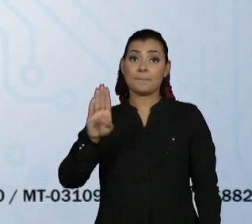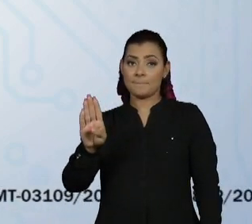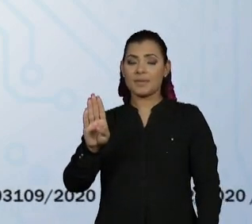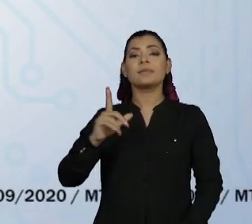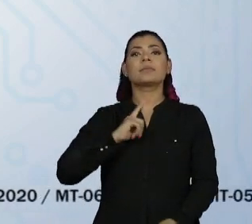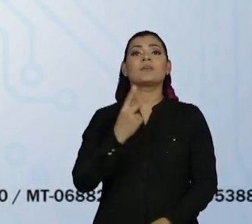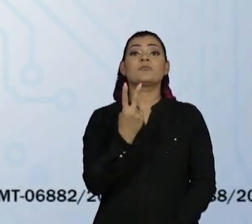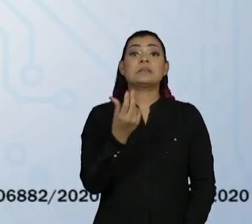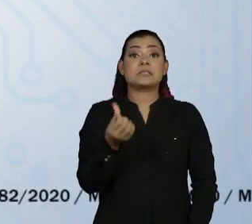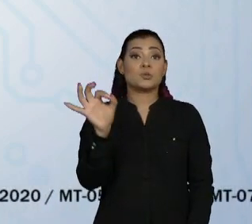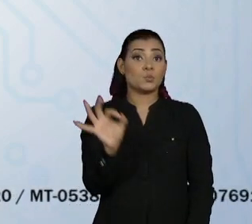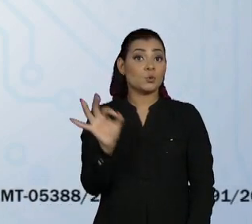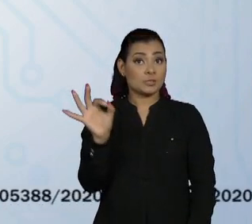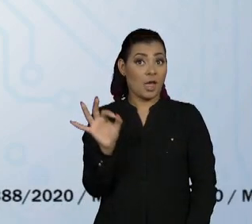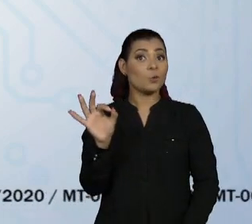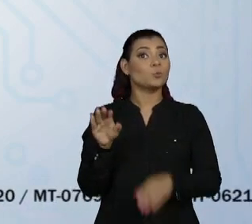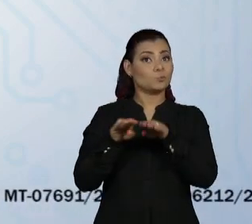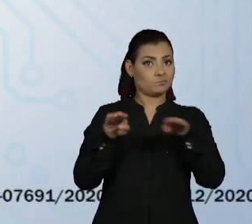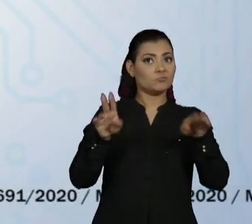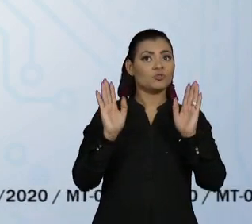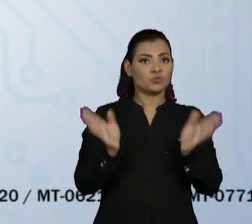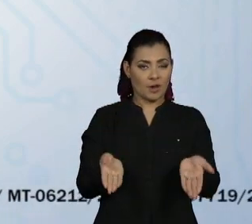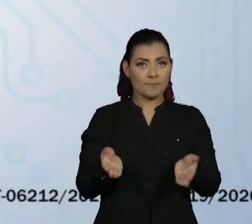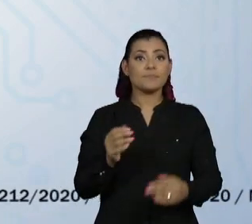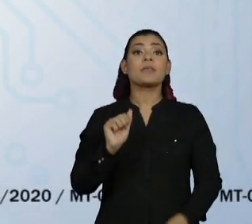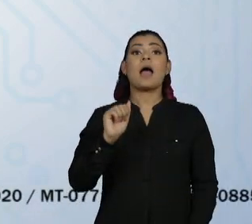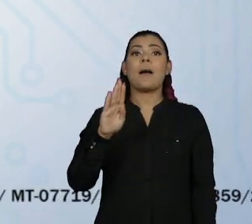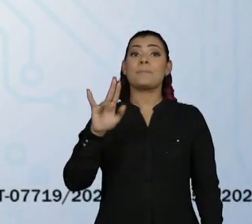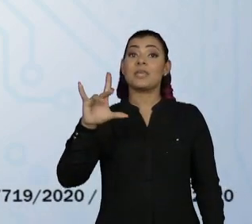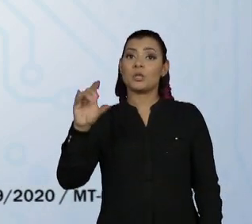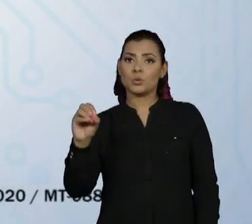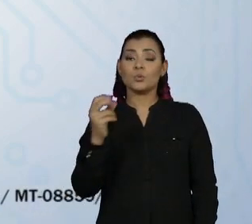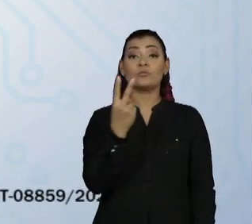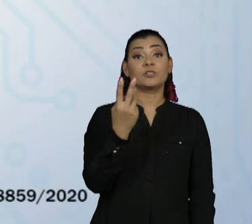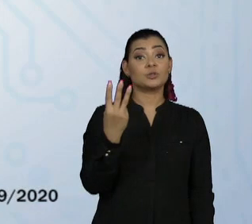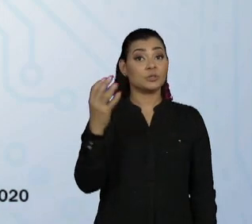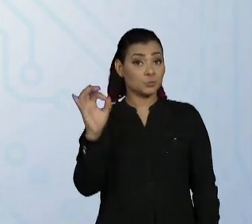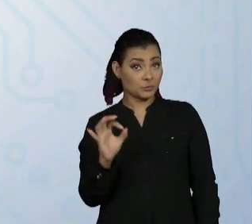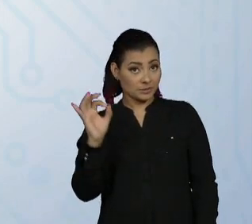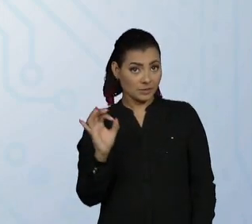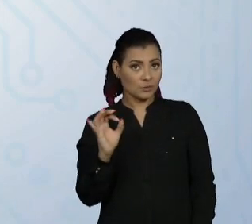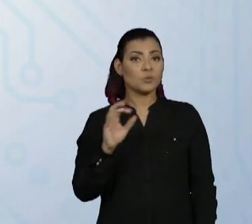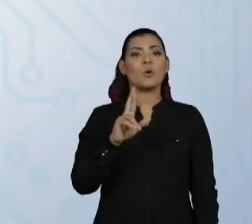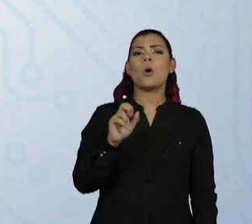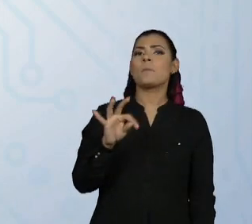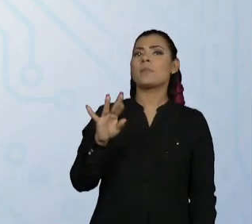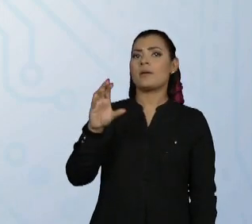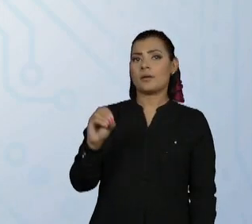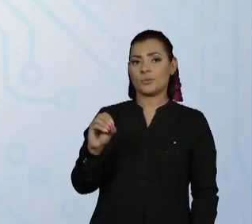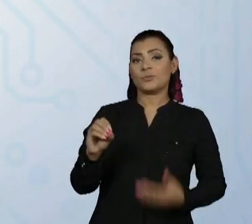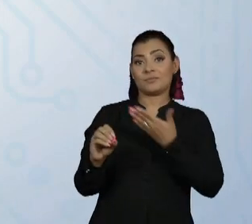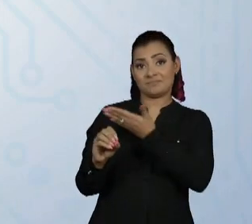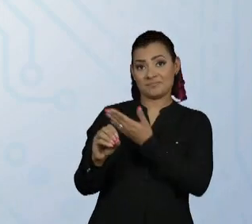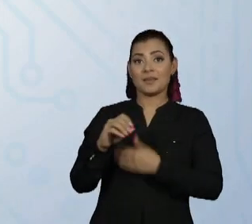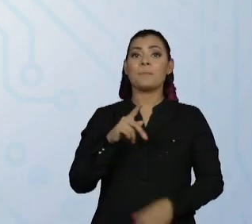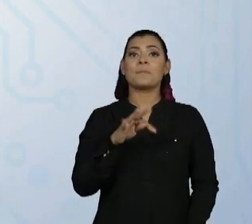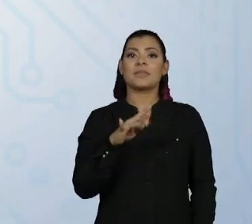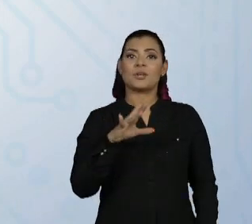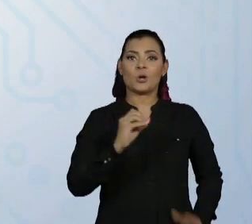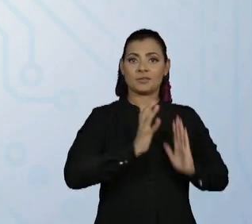26% das intenções de voto. Abílio, do Podemos, tem 23%. Roberto França, do Patriota,